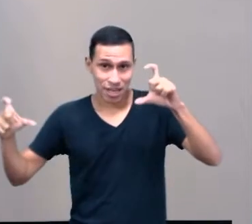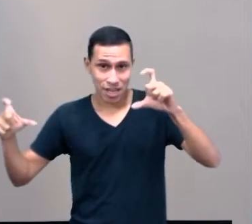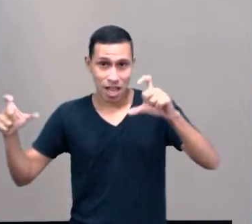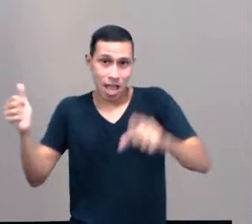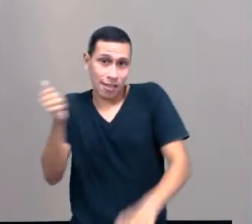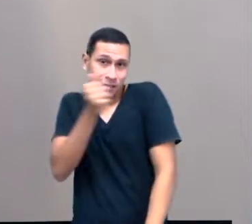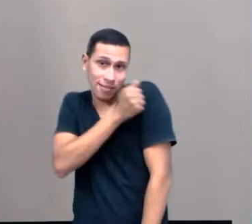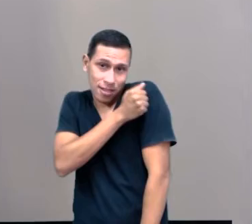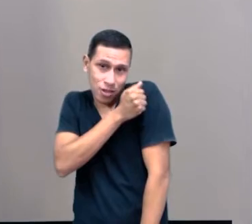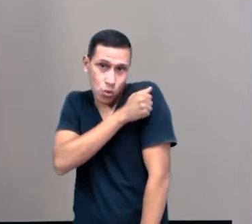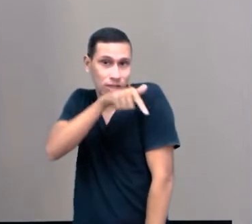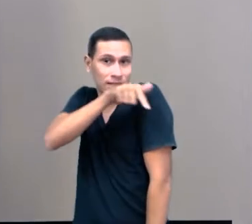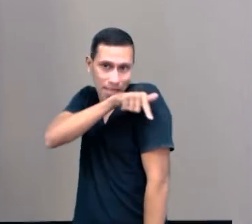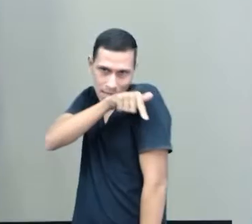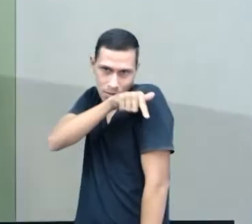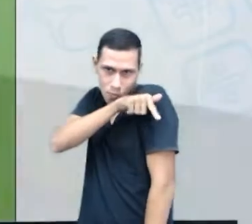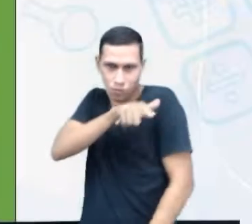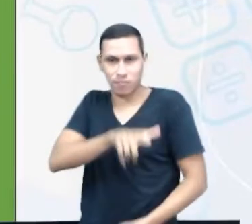lá?